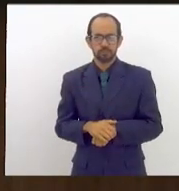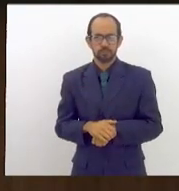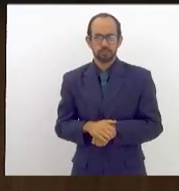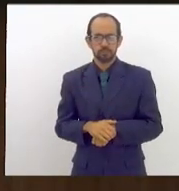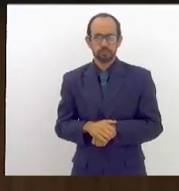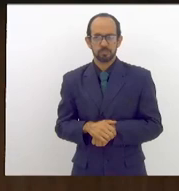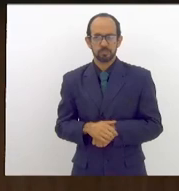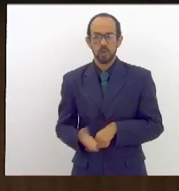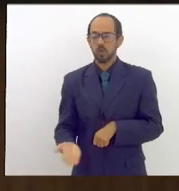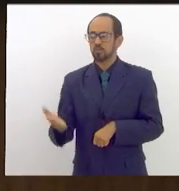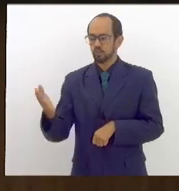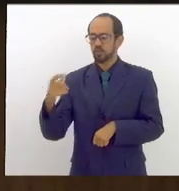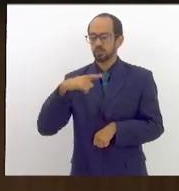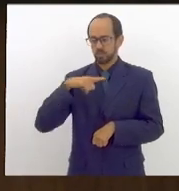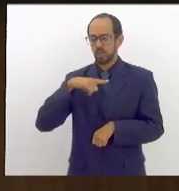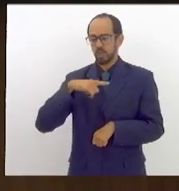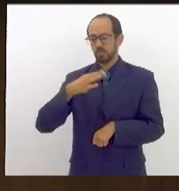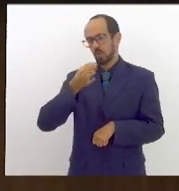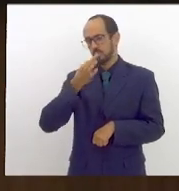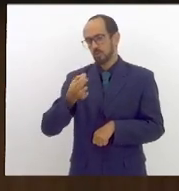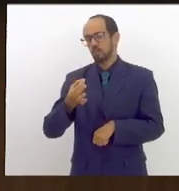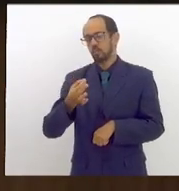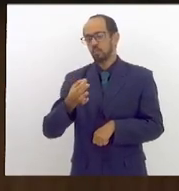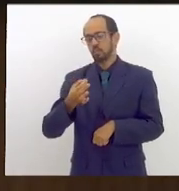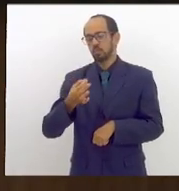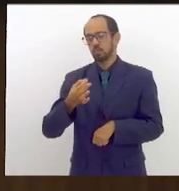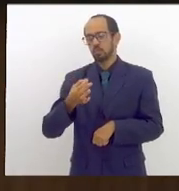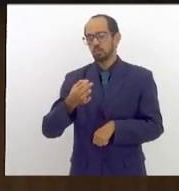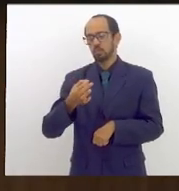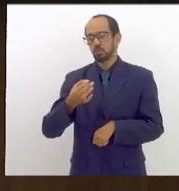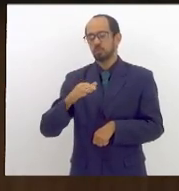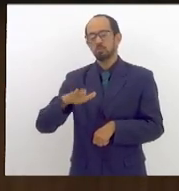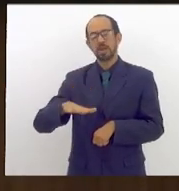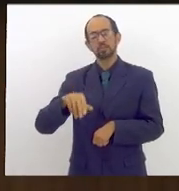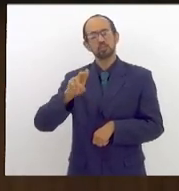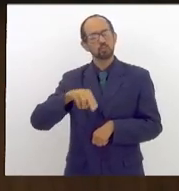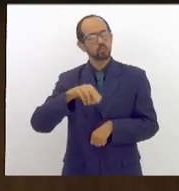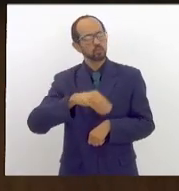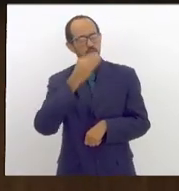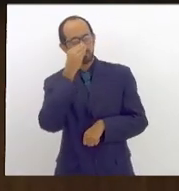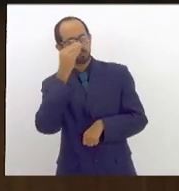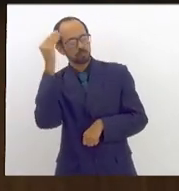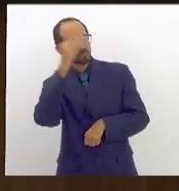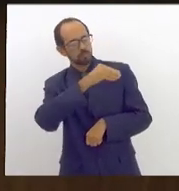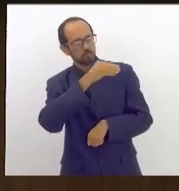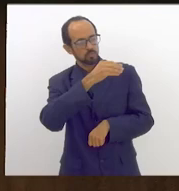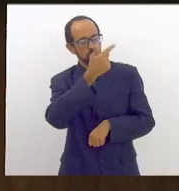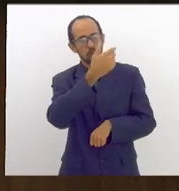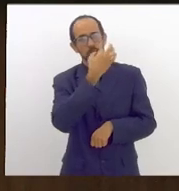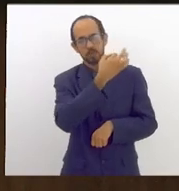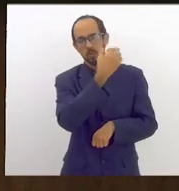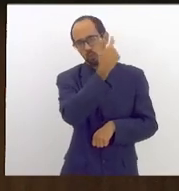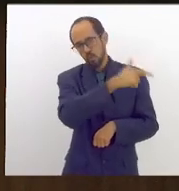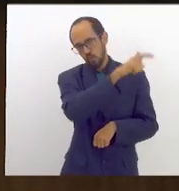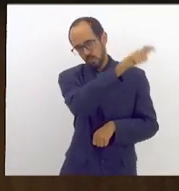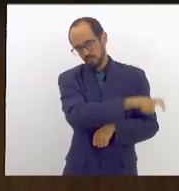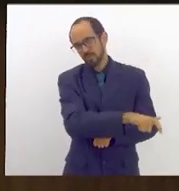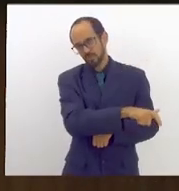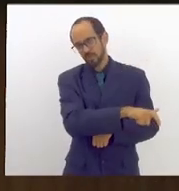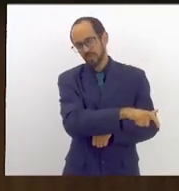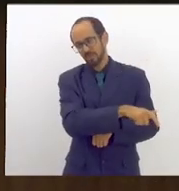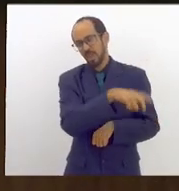o senhor tem um lado e por mais que só tem um lado eu sou nunca de ser respeitou o outro lado e eu sempre me